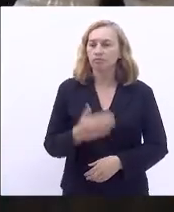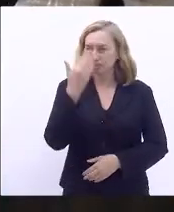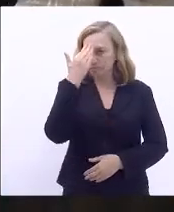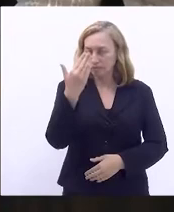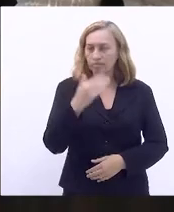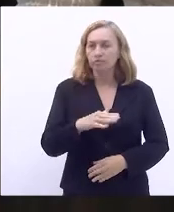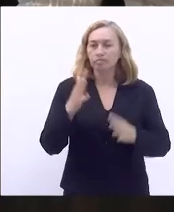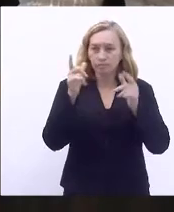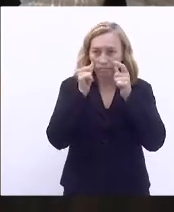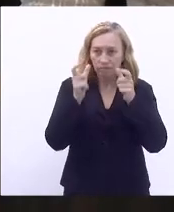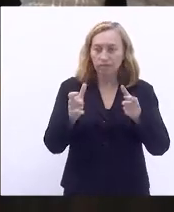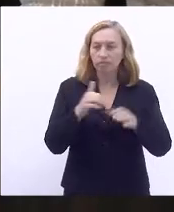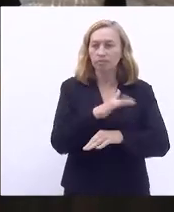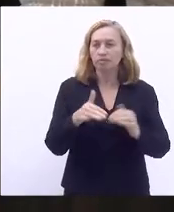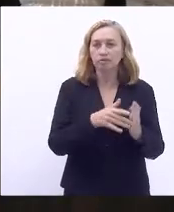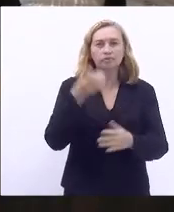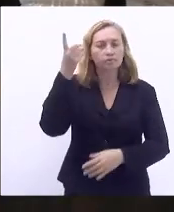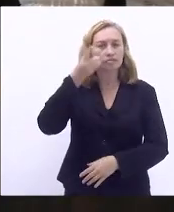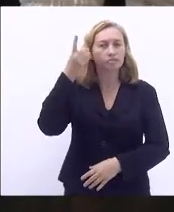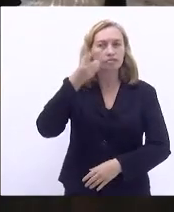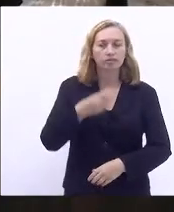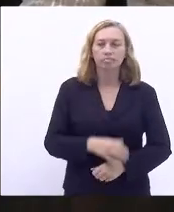Então, atenção, senhores parlamentares.